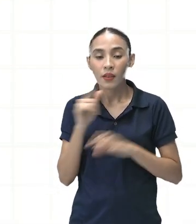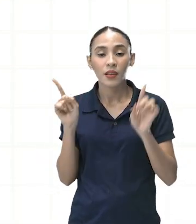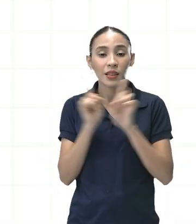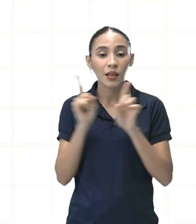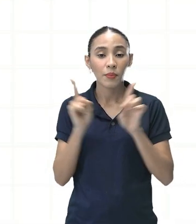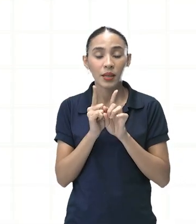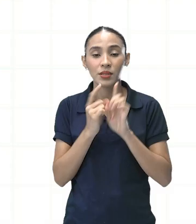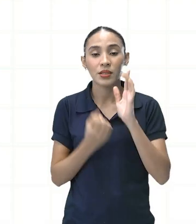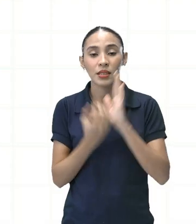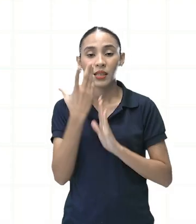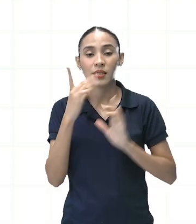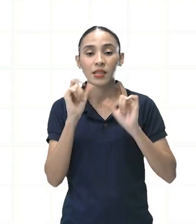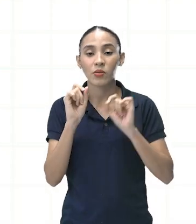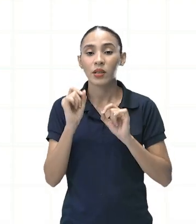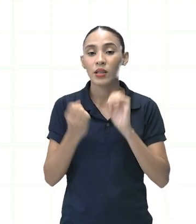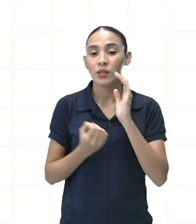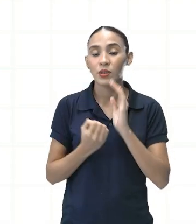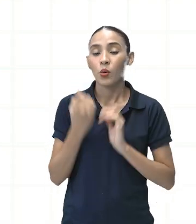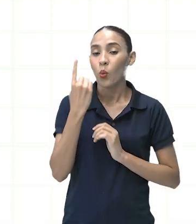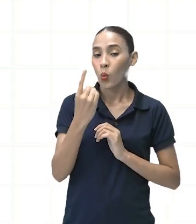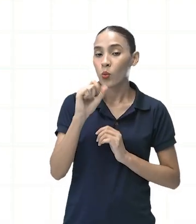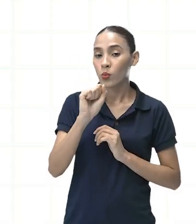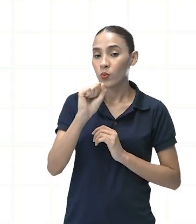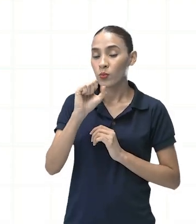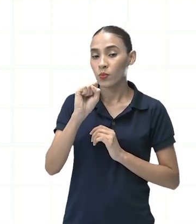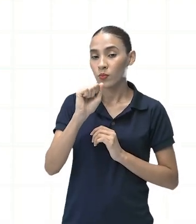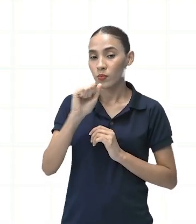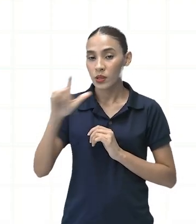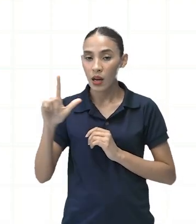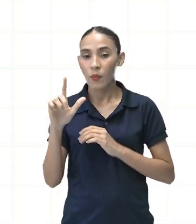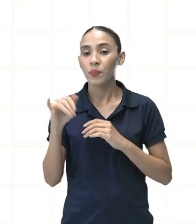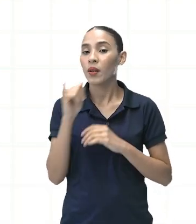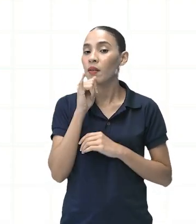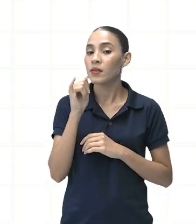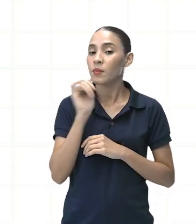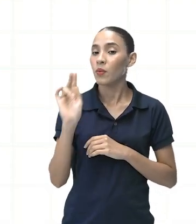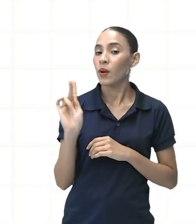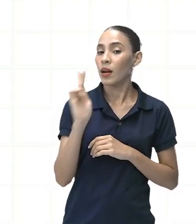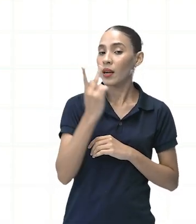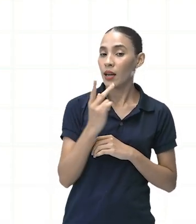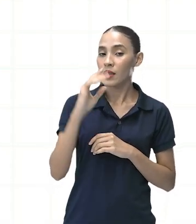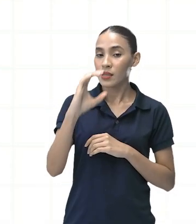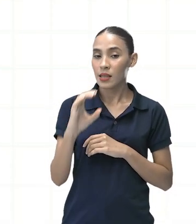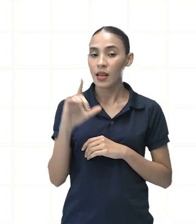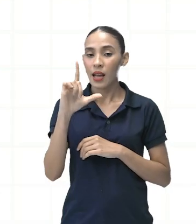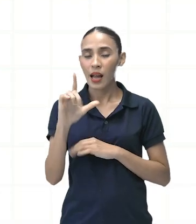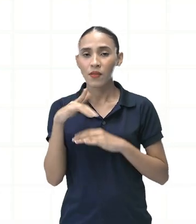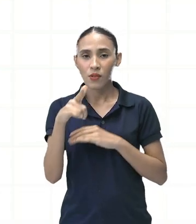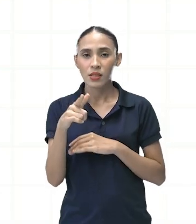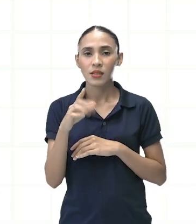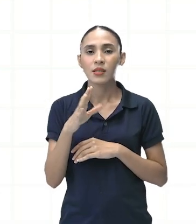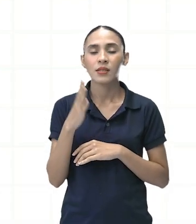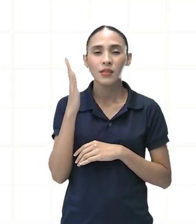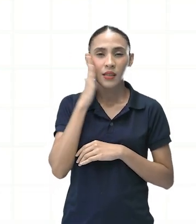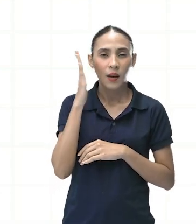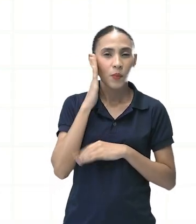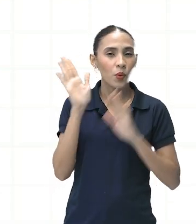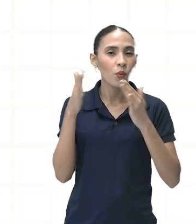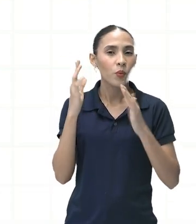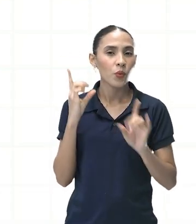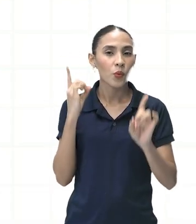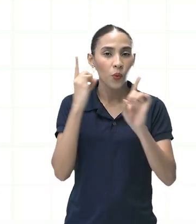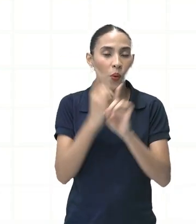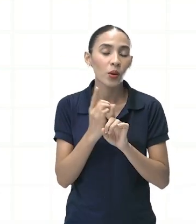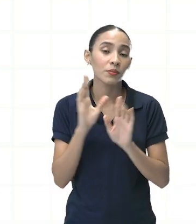como de formação de um sal. No caso, o sal formado é o HCl. Vocês sabem onde a gente encontra esse